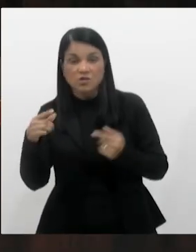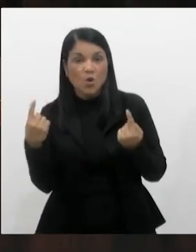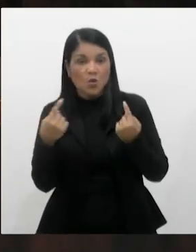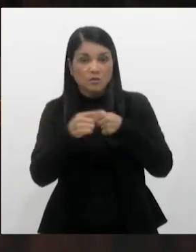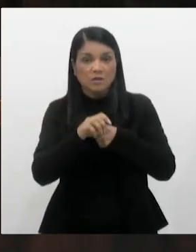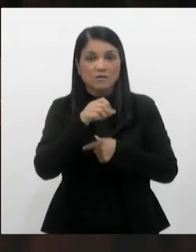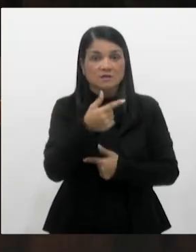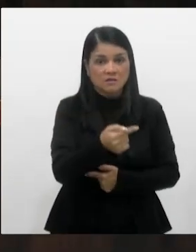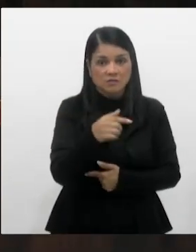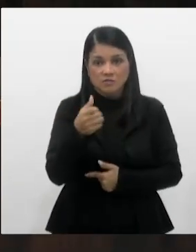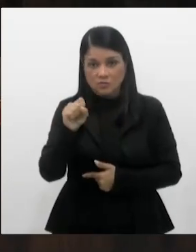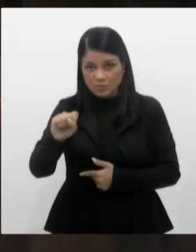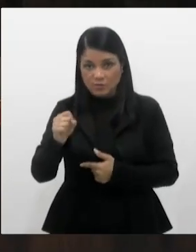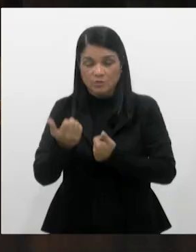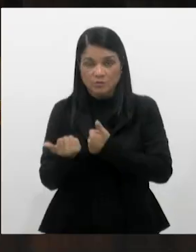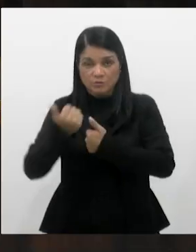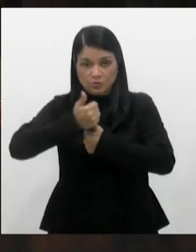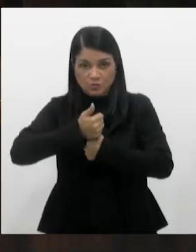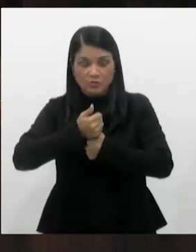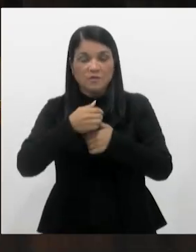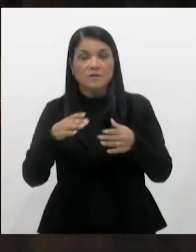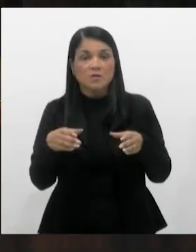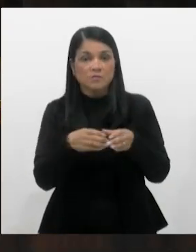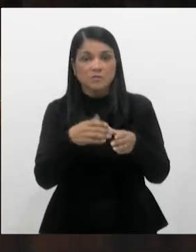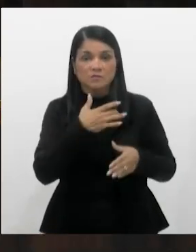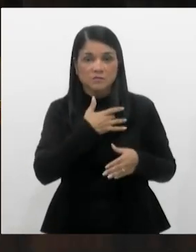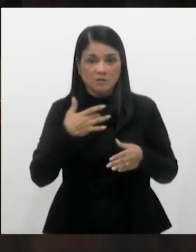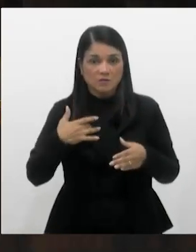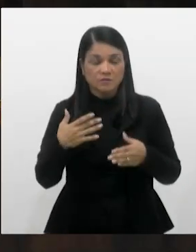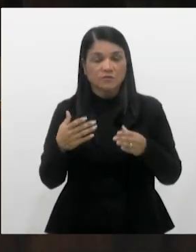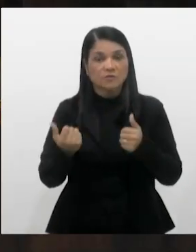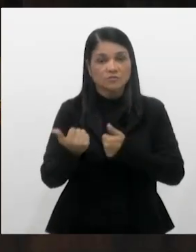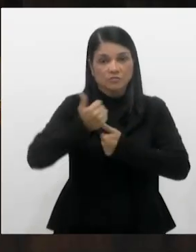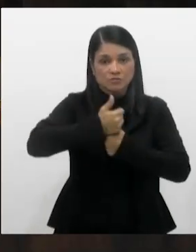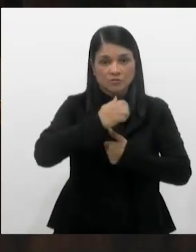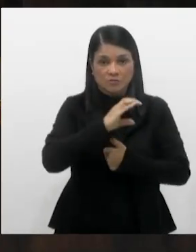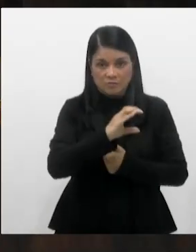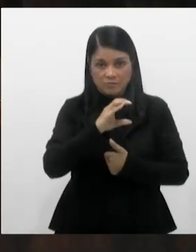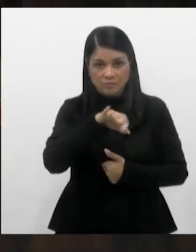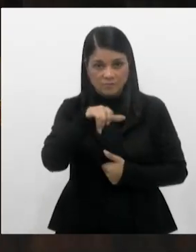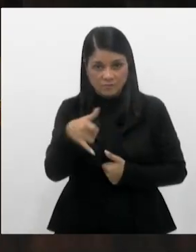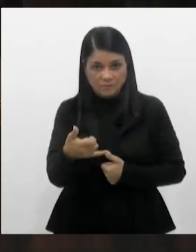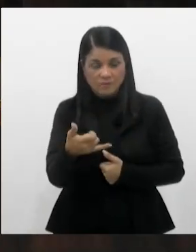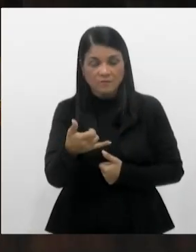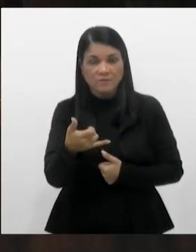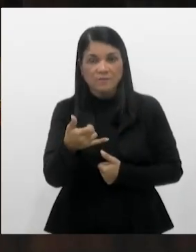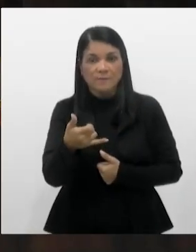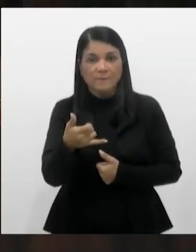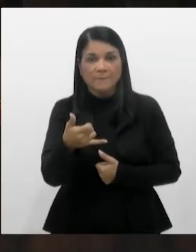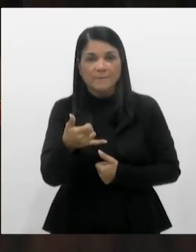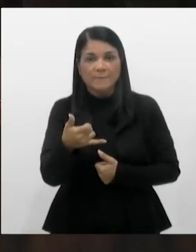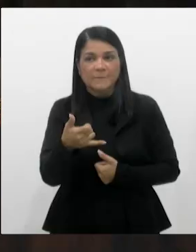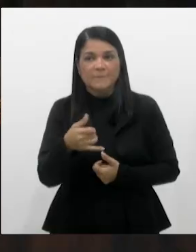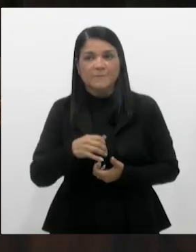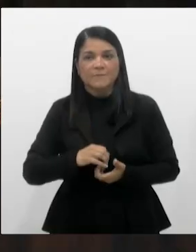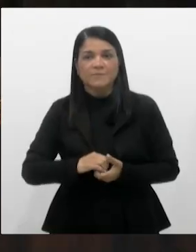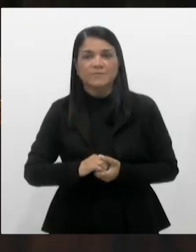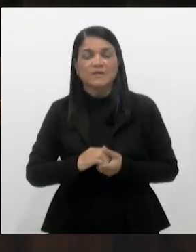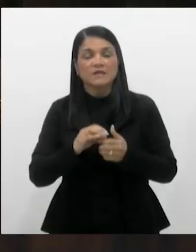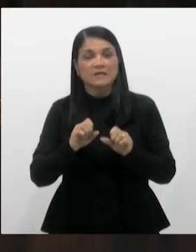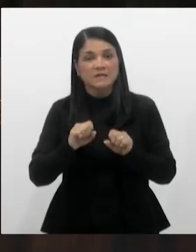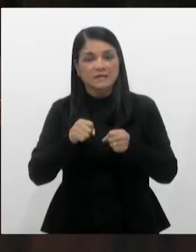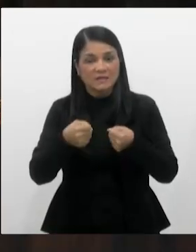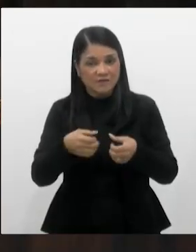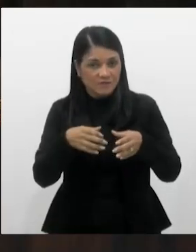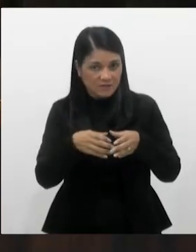por substitutivo. De Saúde, favorável com o substitutivo da Comissão de Constituição e Justiça. De Defesa